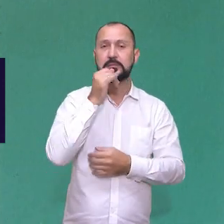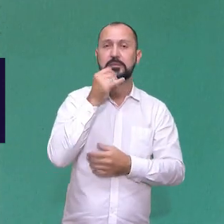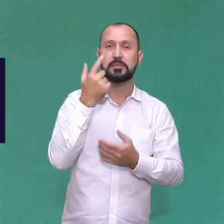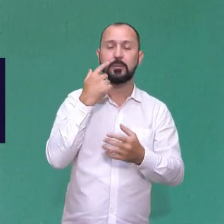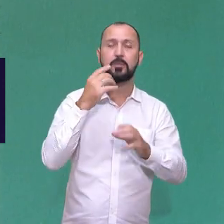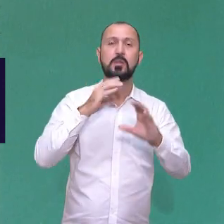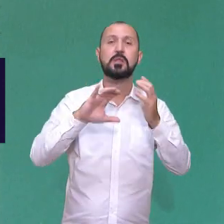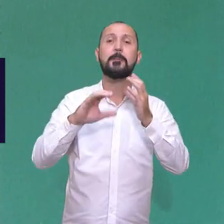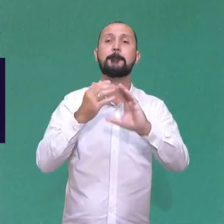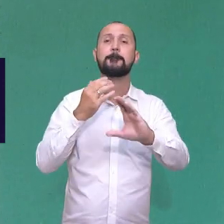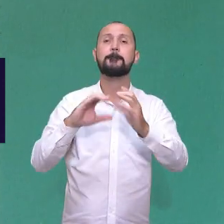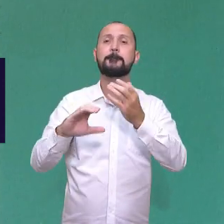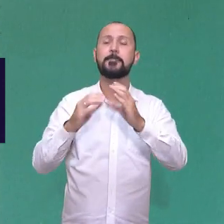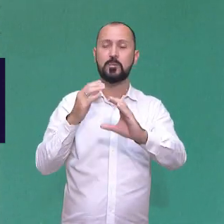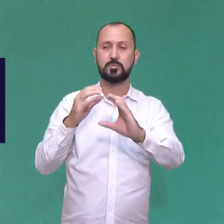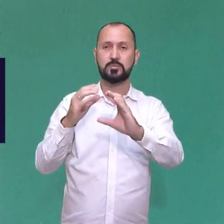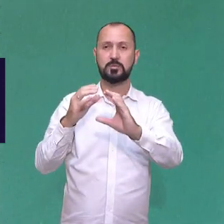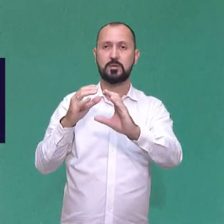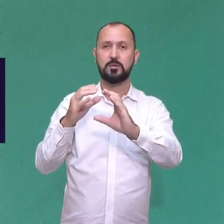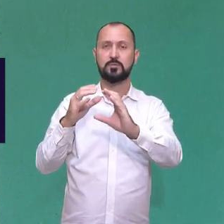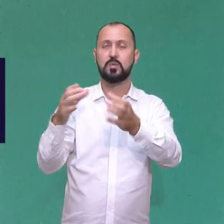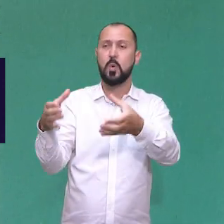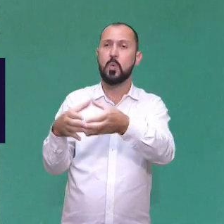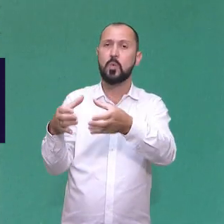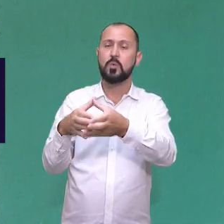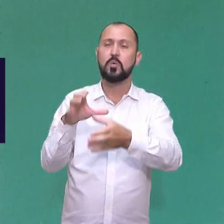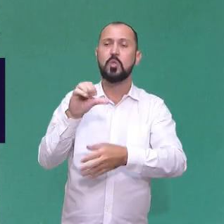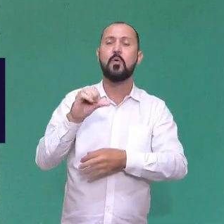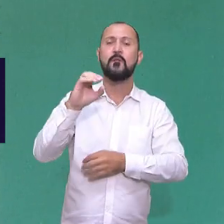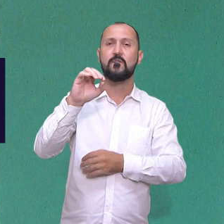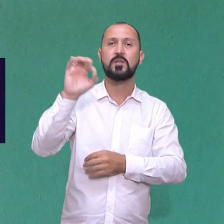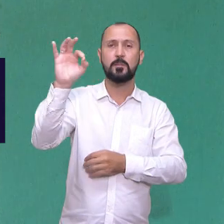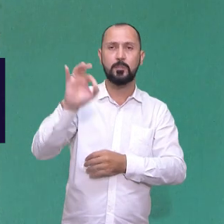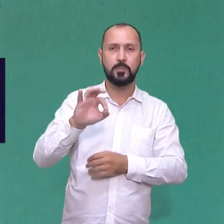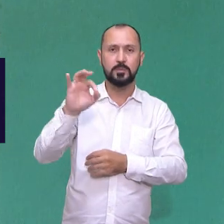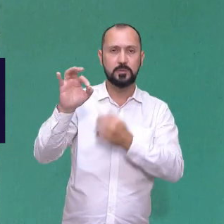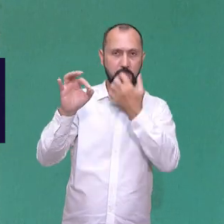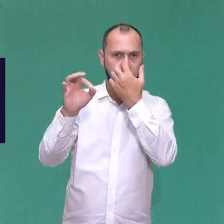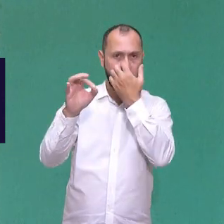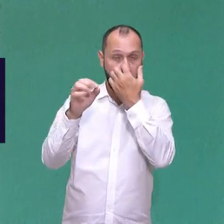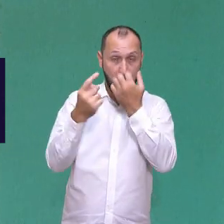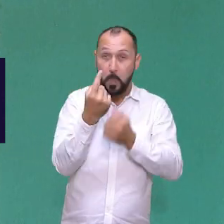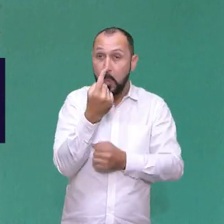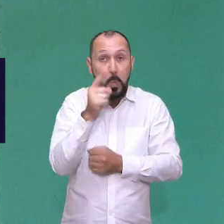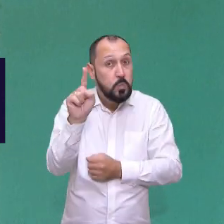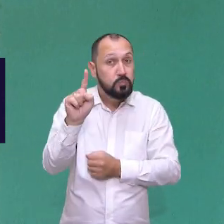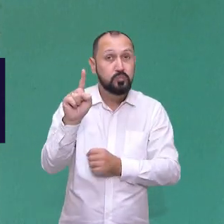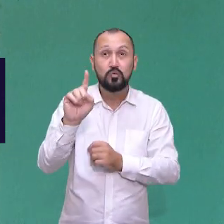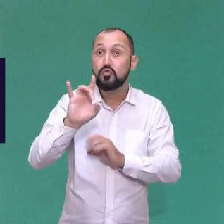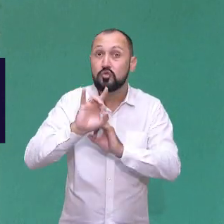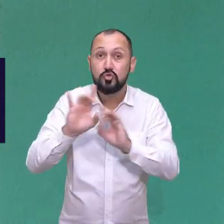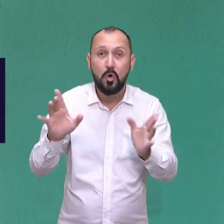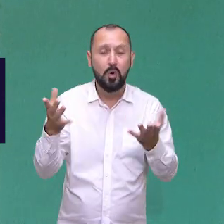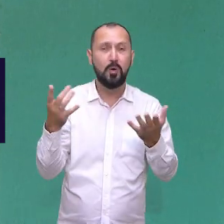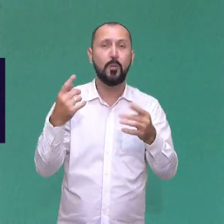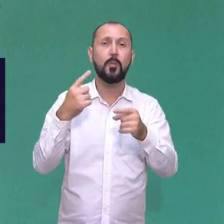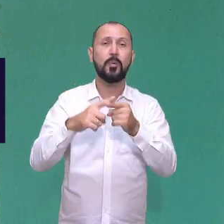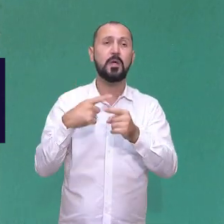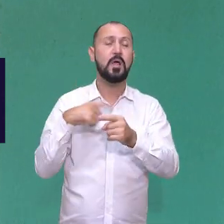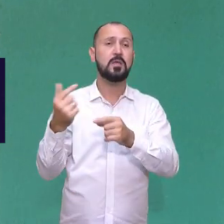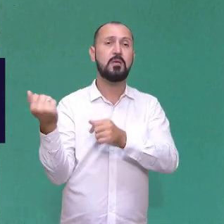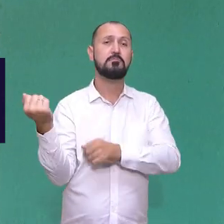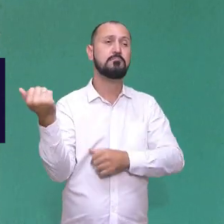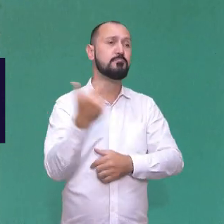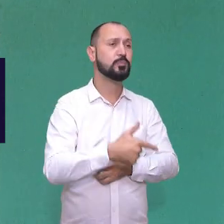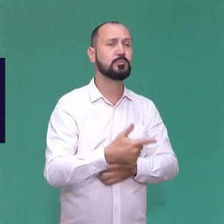gastando recurso público, por exemplo, na música, com um segmento, 90% está sendo investido com